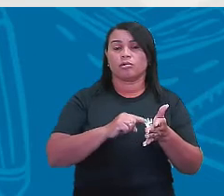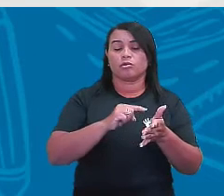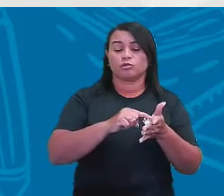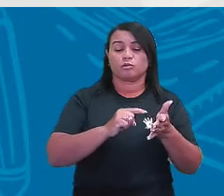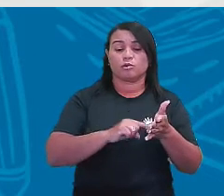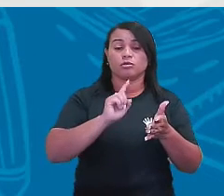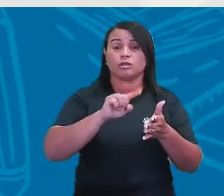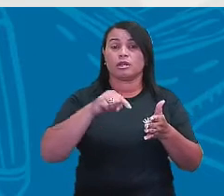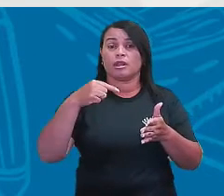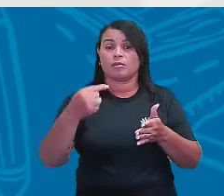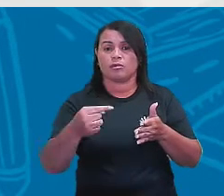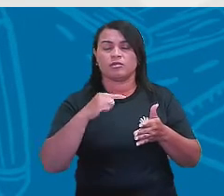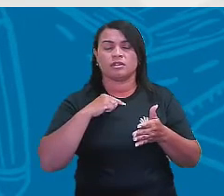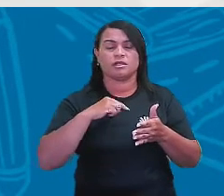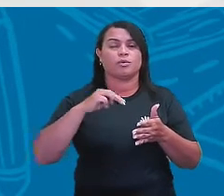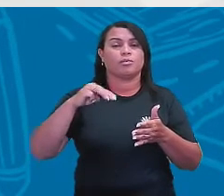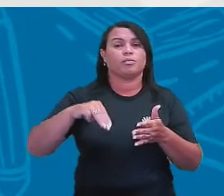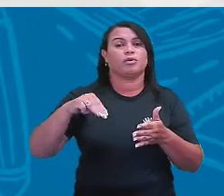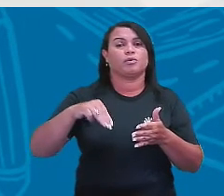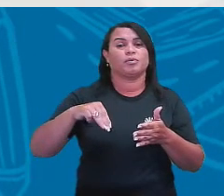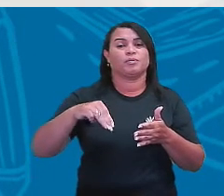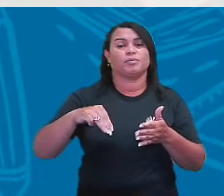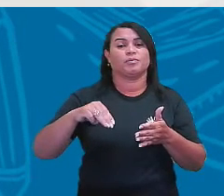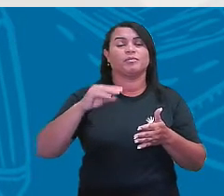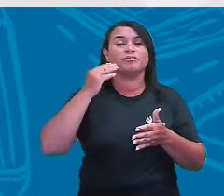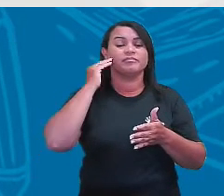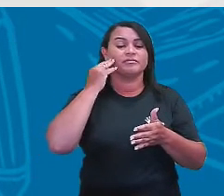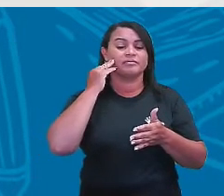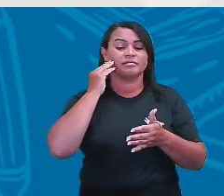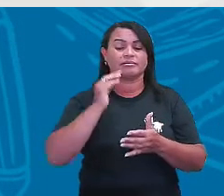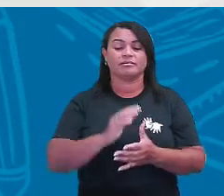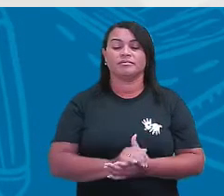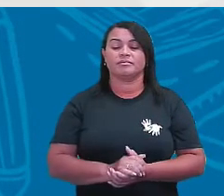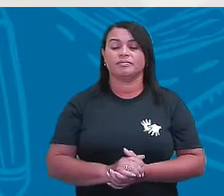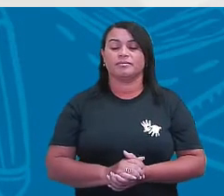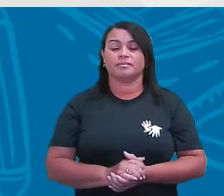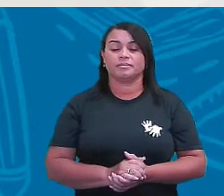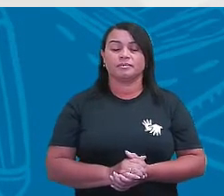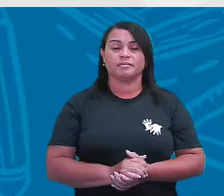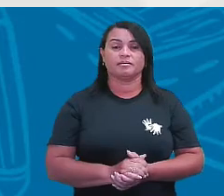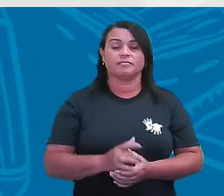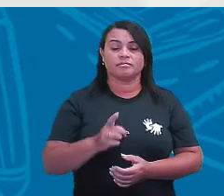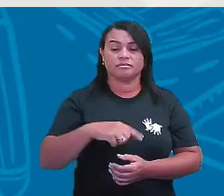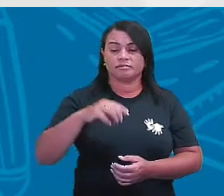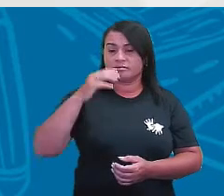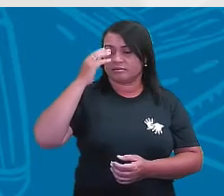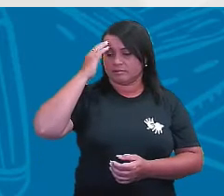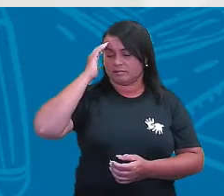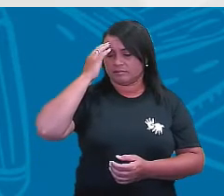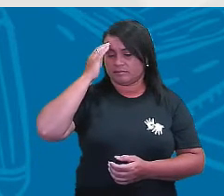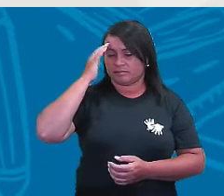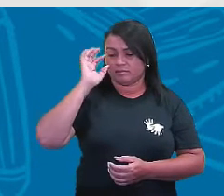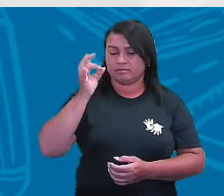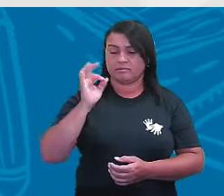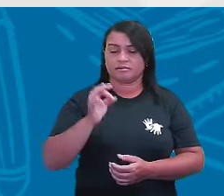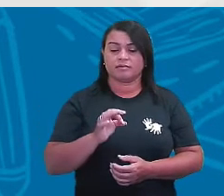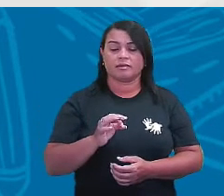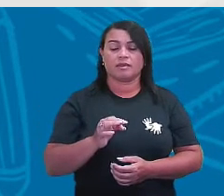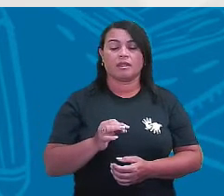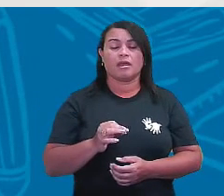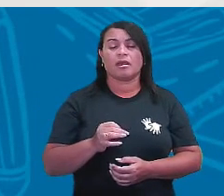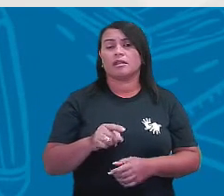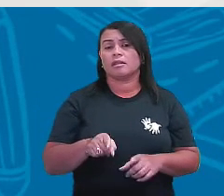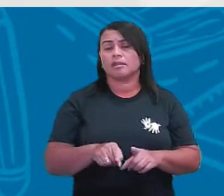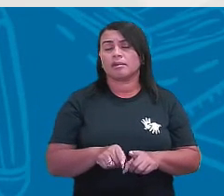2 pontos é o que vai marcar os minutos, tá certo? Então, todo mundo entendeu o que é a hora exata, né? E a meia